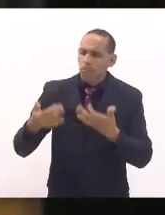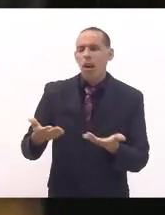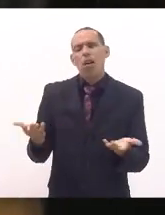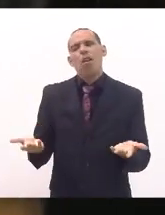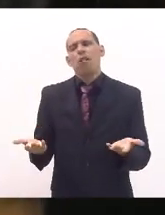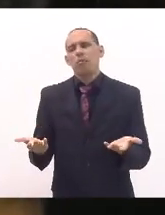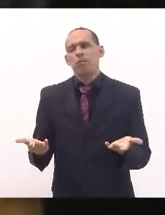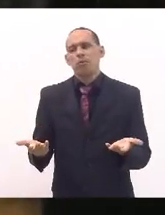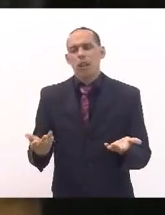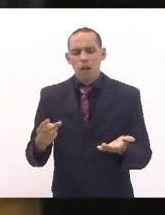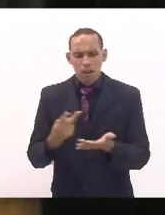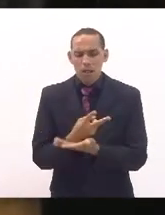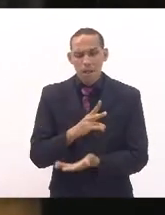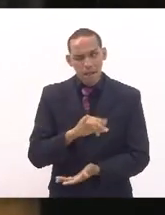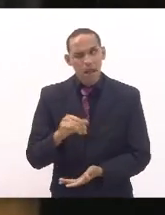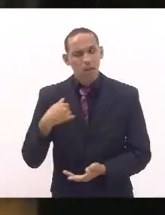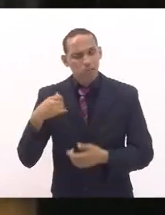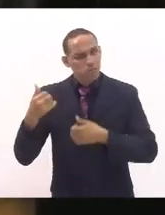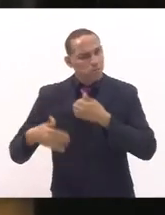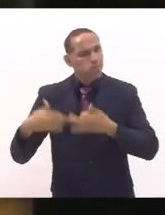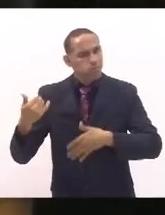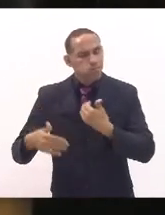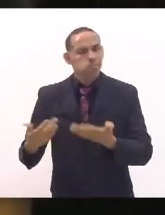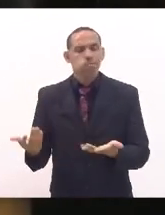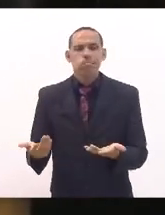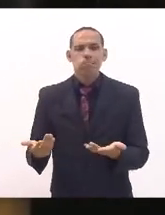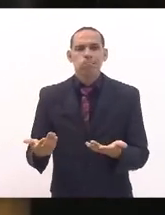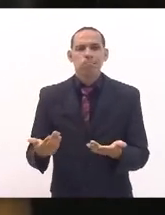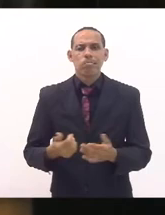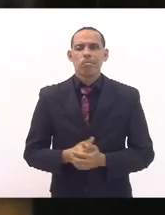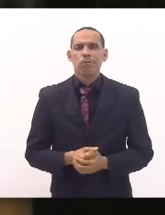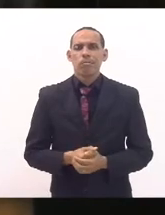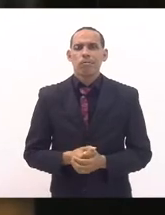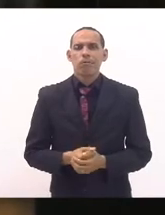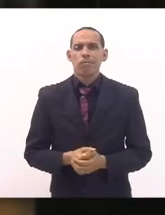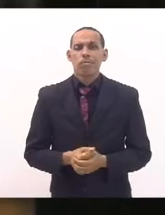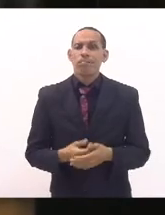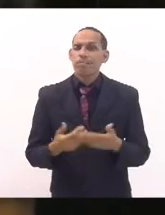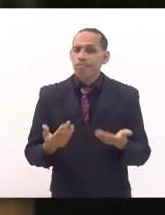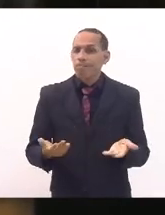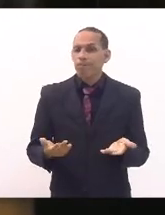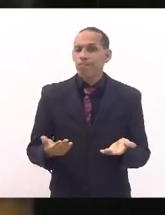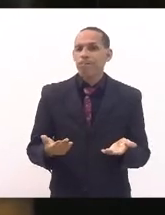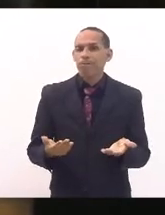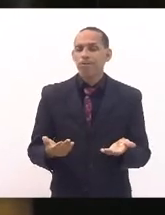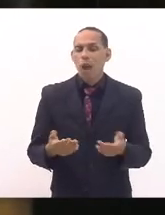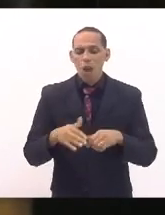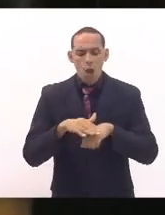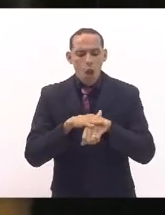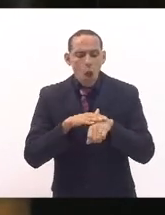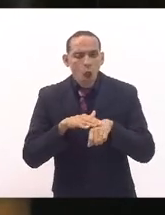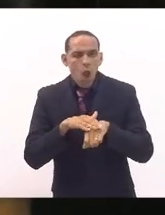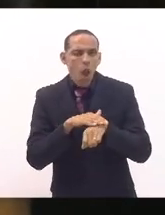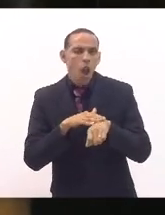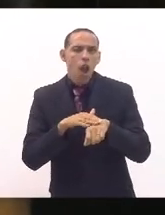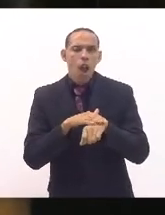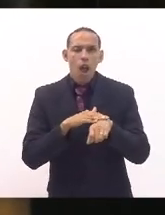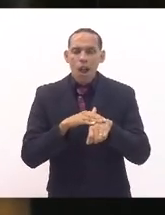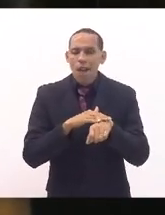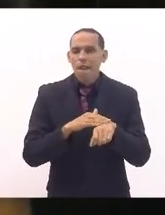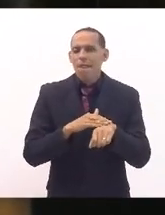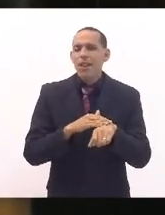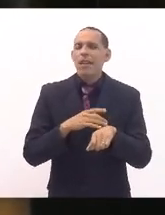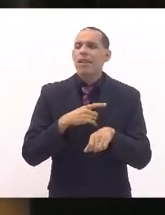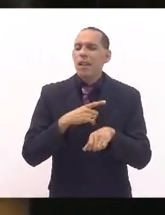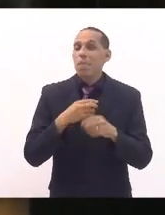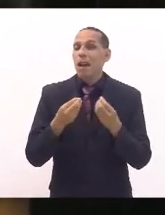acontecer, houve o comprometimento de que haveria, então, essa conversa para que não prosseguisse